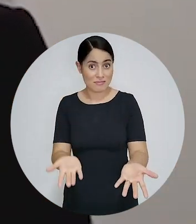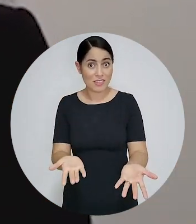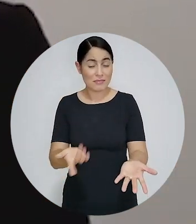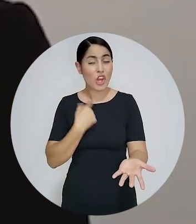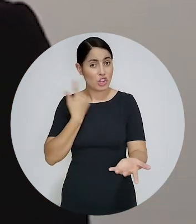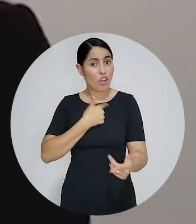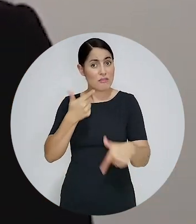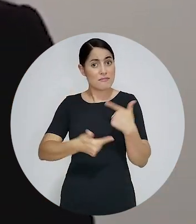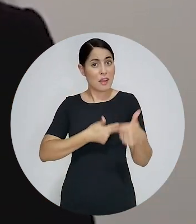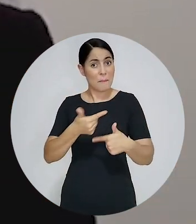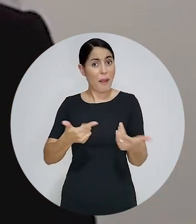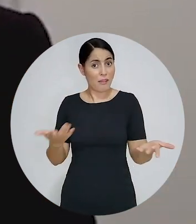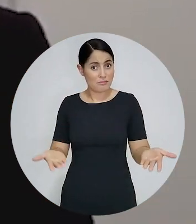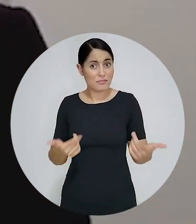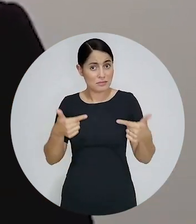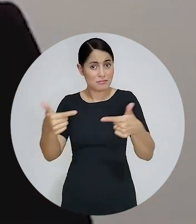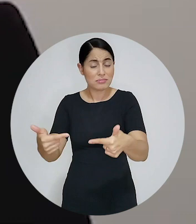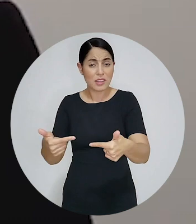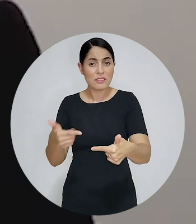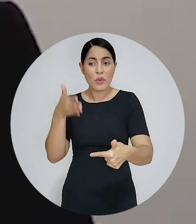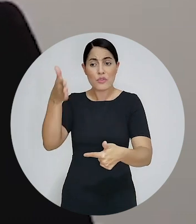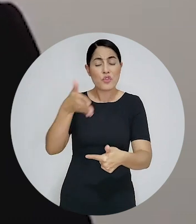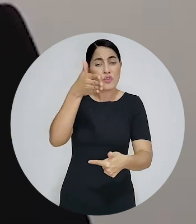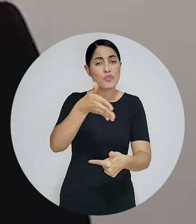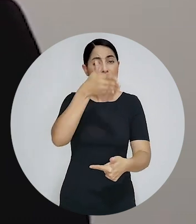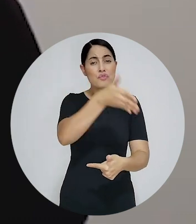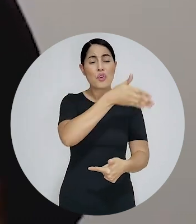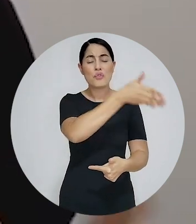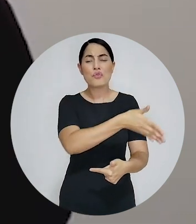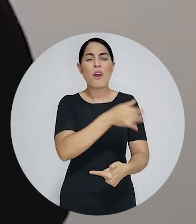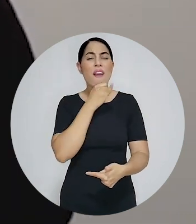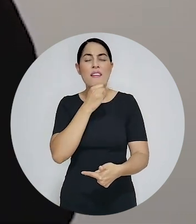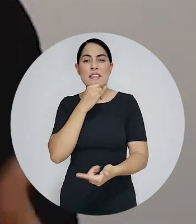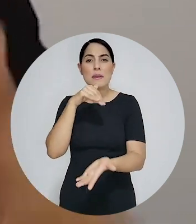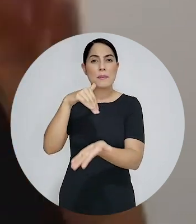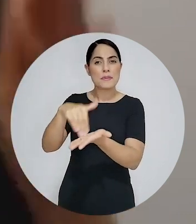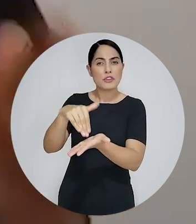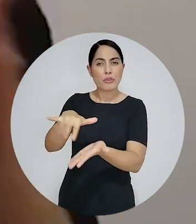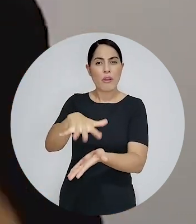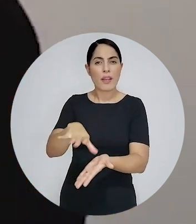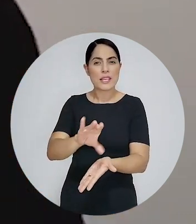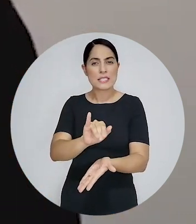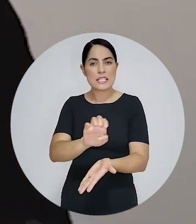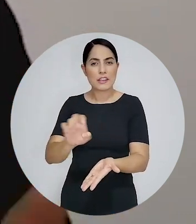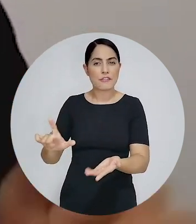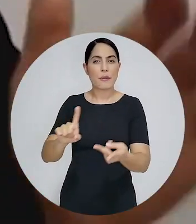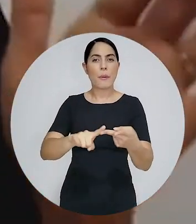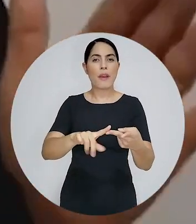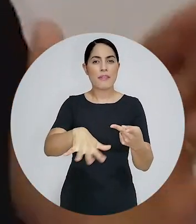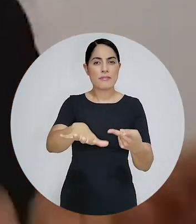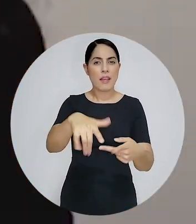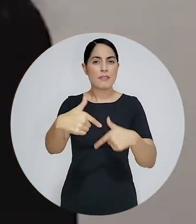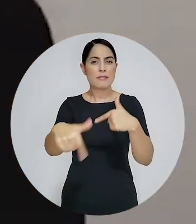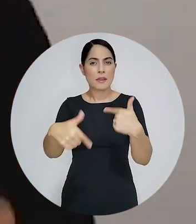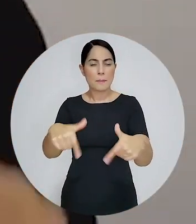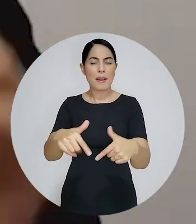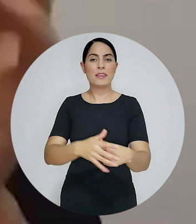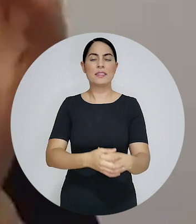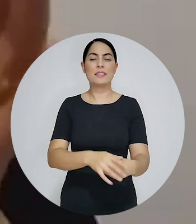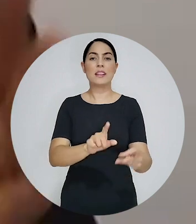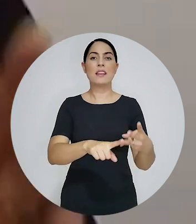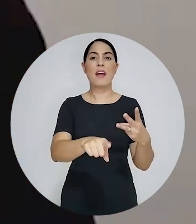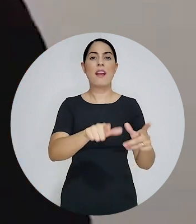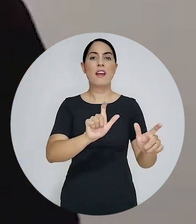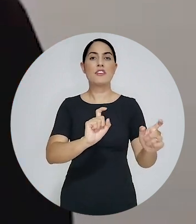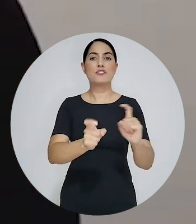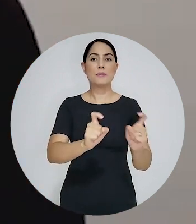acadêmica, que é muito mais fácil do que quando nós já estamos lá no mercado de trabalho. Eu fui em diversas áreas, eu fui num escritório civil,